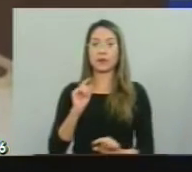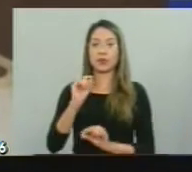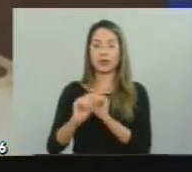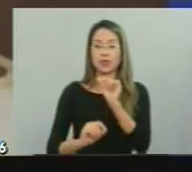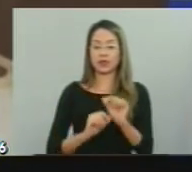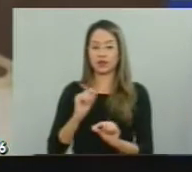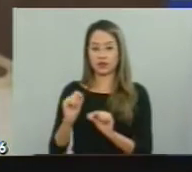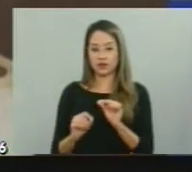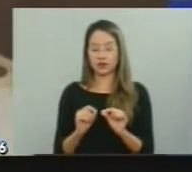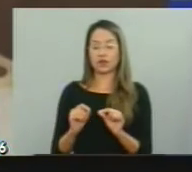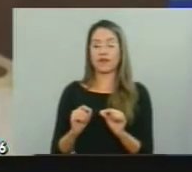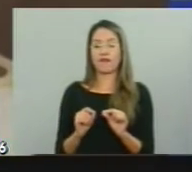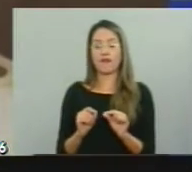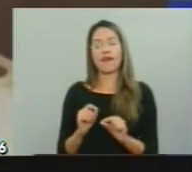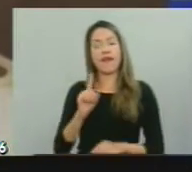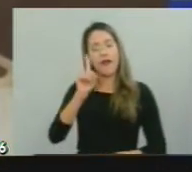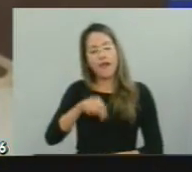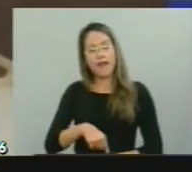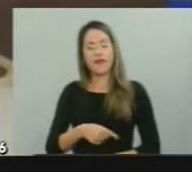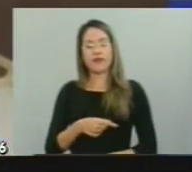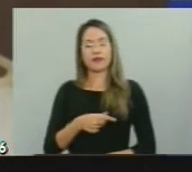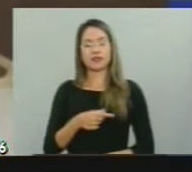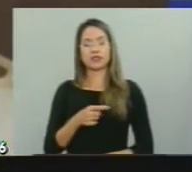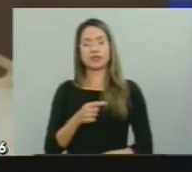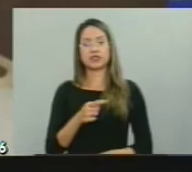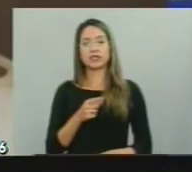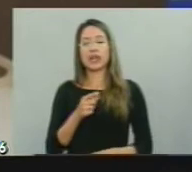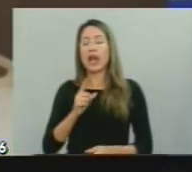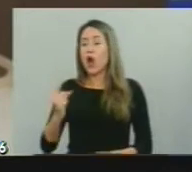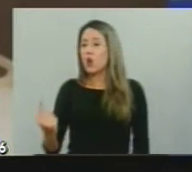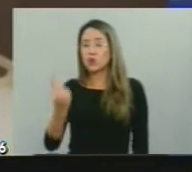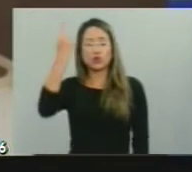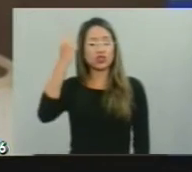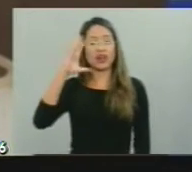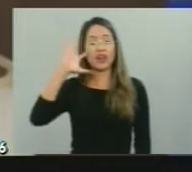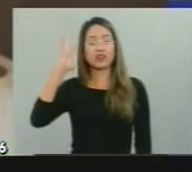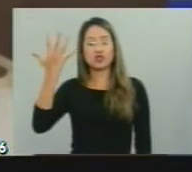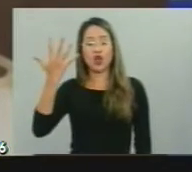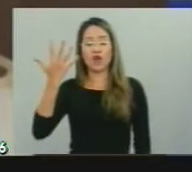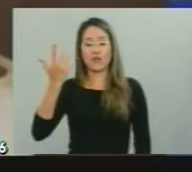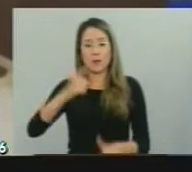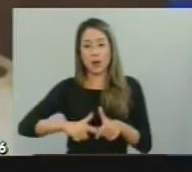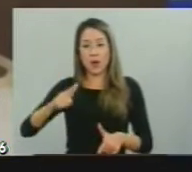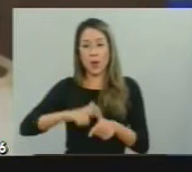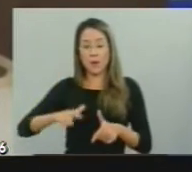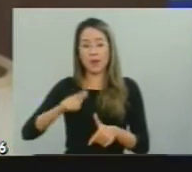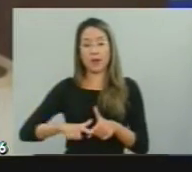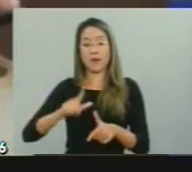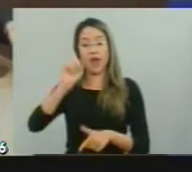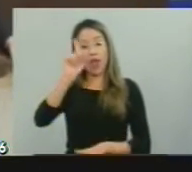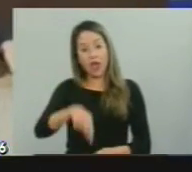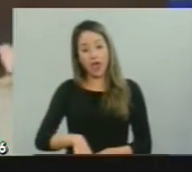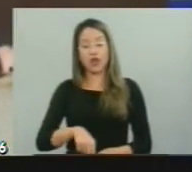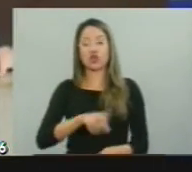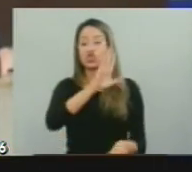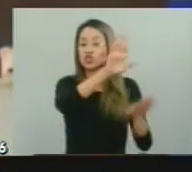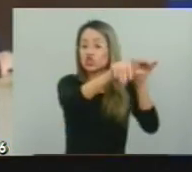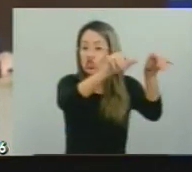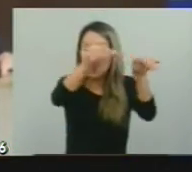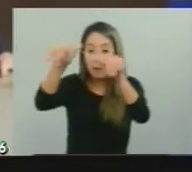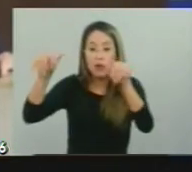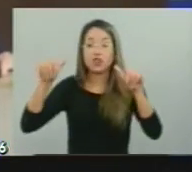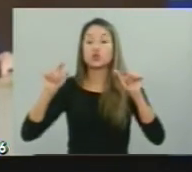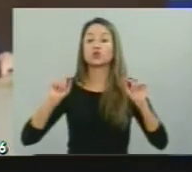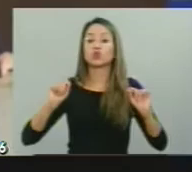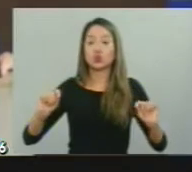muito tardiamente, reconheceu que a única coisa que resolve a crise política é chamando